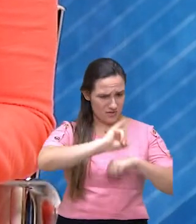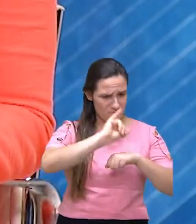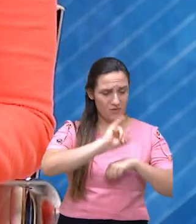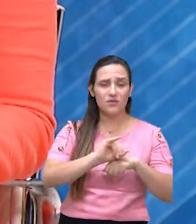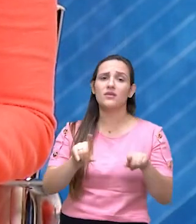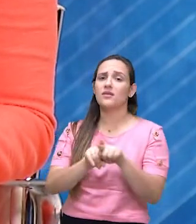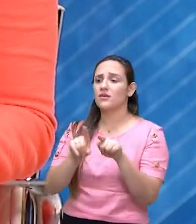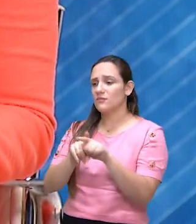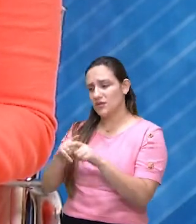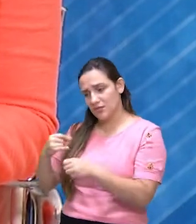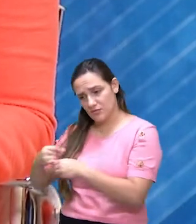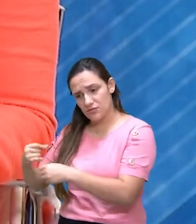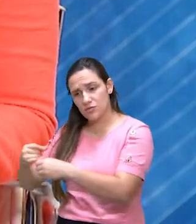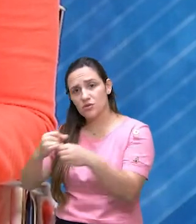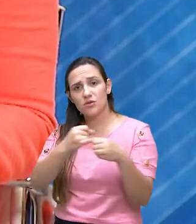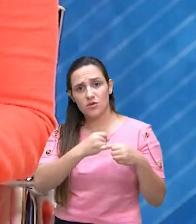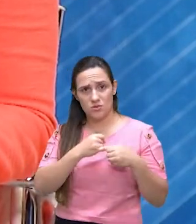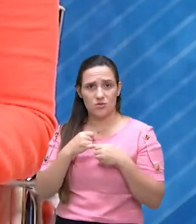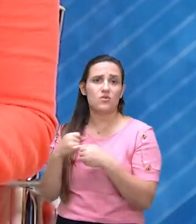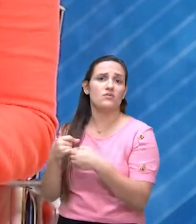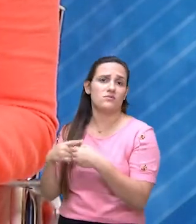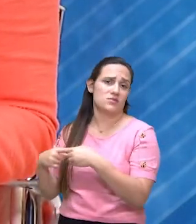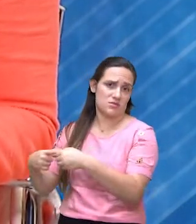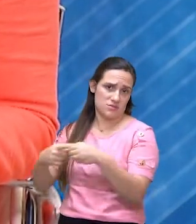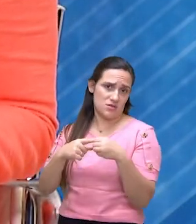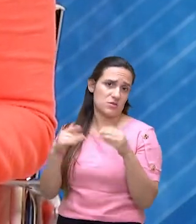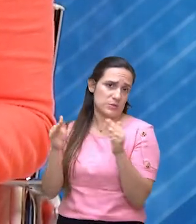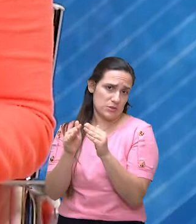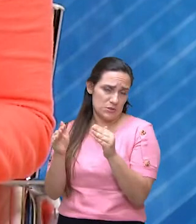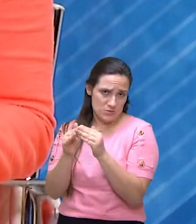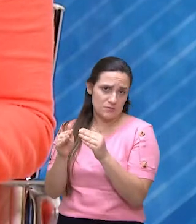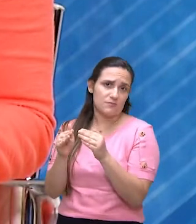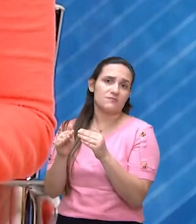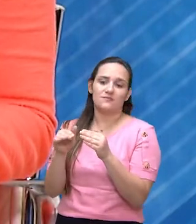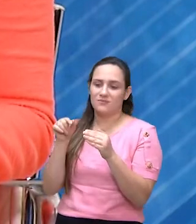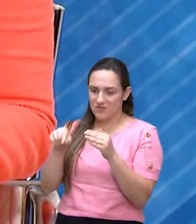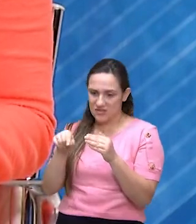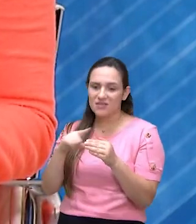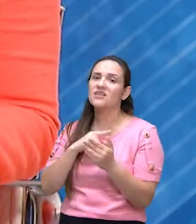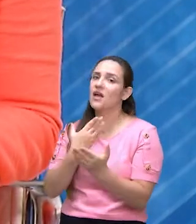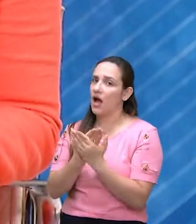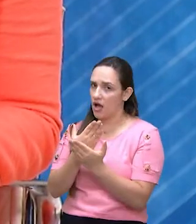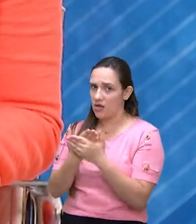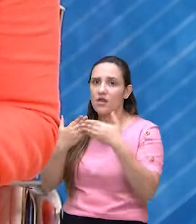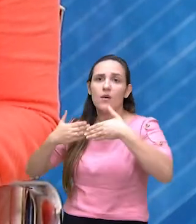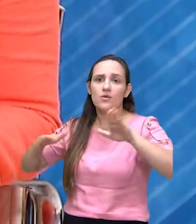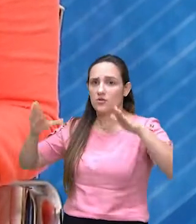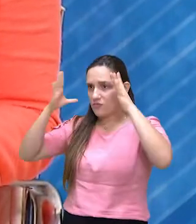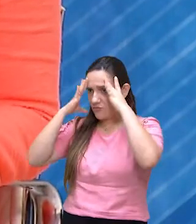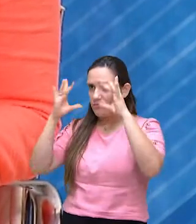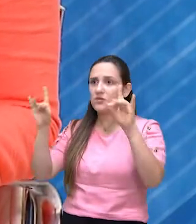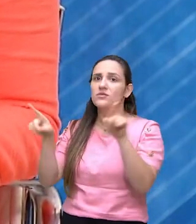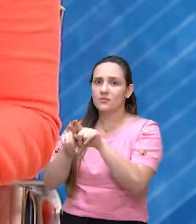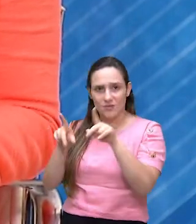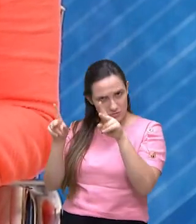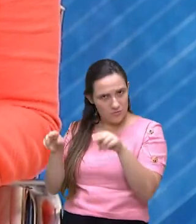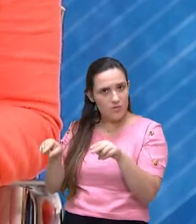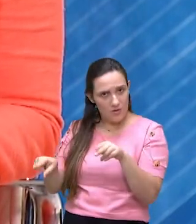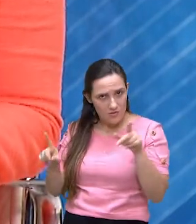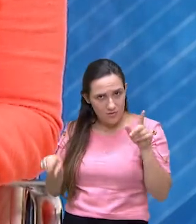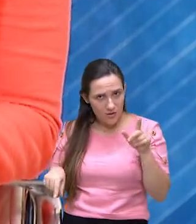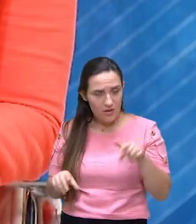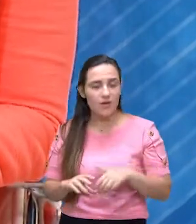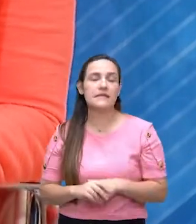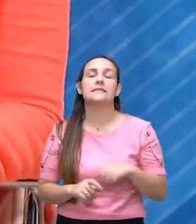nessa capacitação tudo advogado da capital e também com as objeções que inclusive também tem as aulas inaugurais